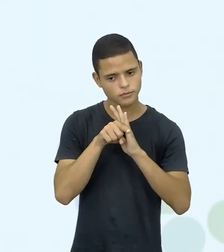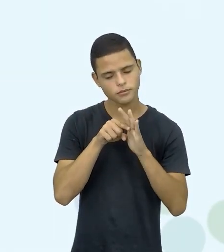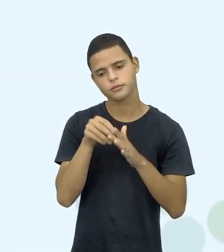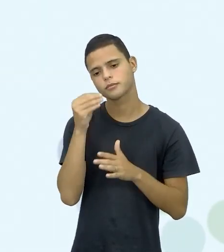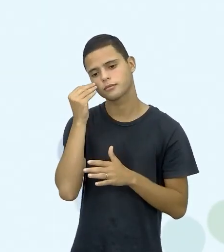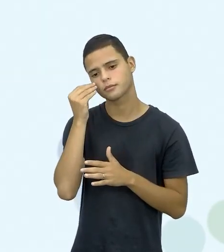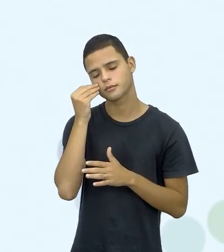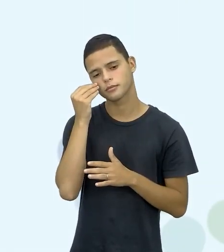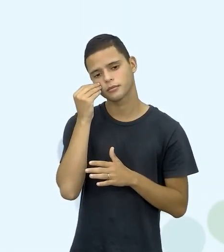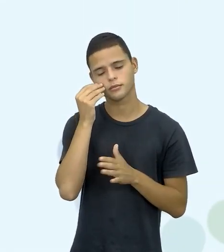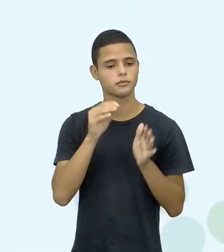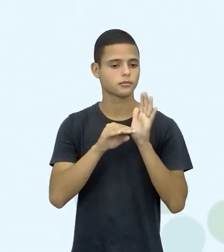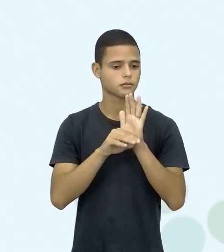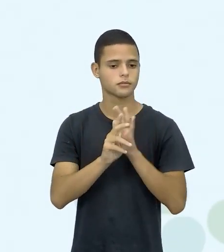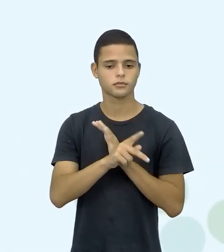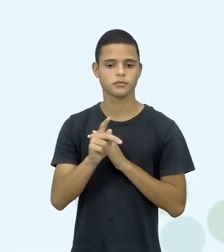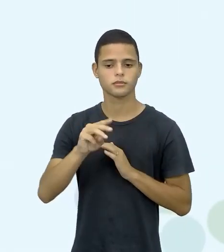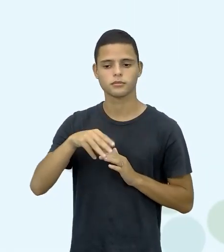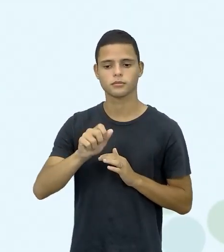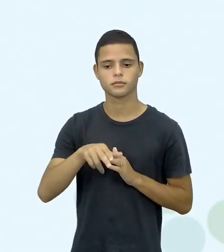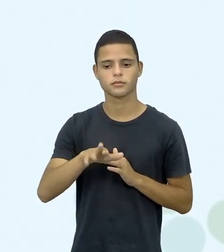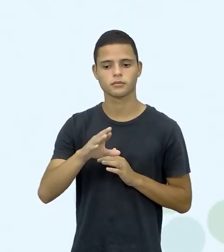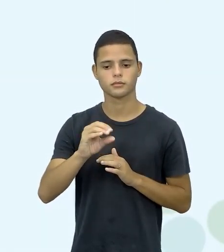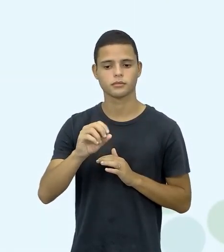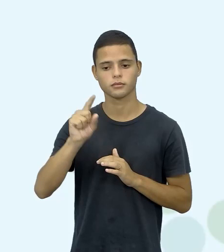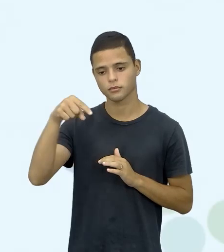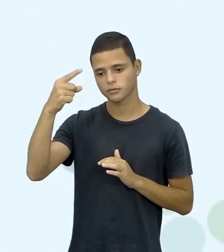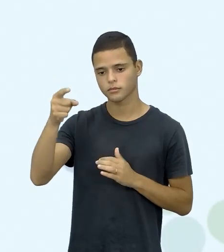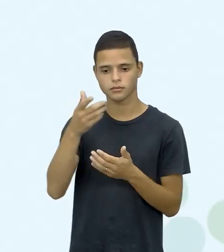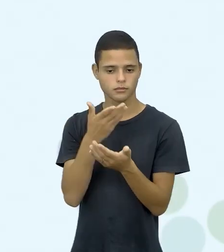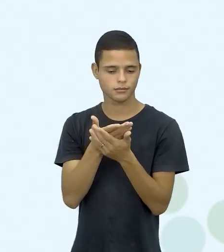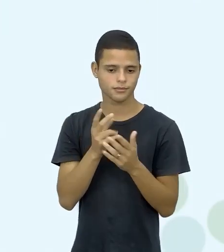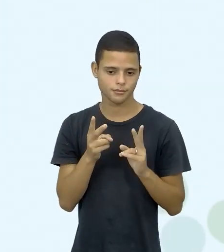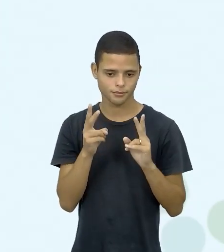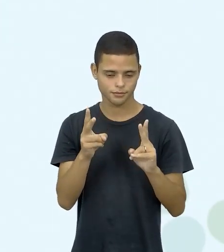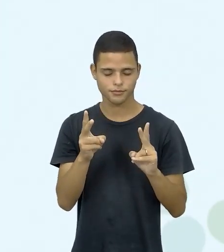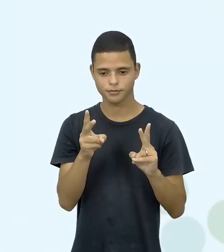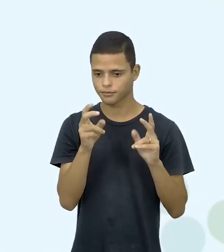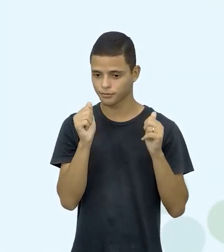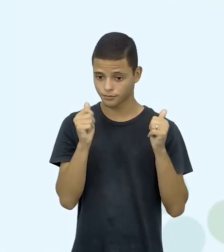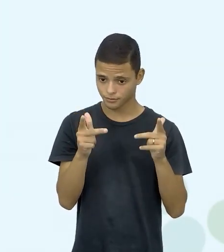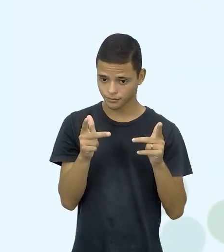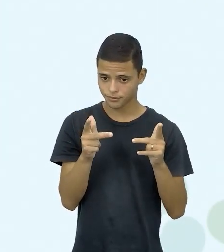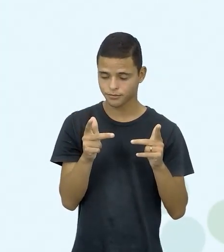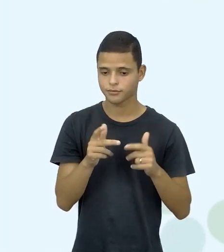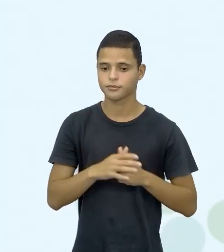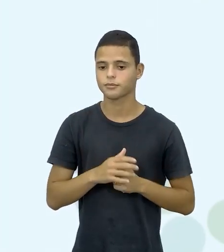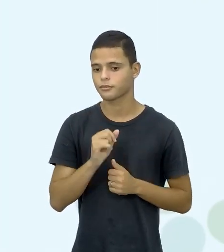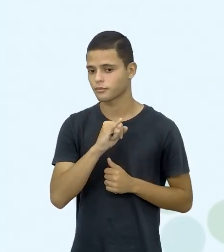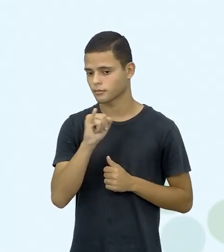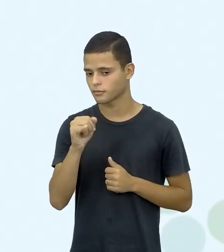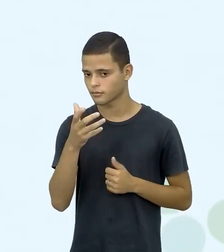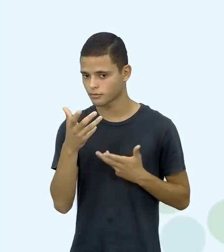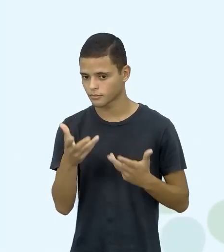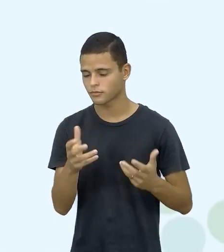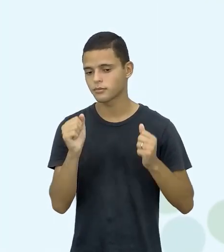experimental, com a ajuda do professor Mauro, e na próxima aula a gente vai dar continuidade a essa investigação. Se vocês